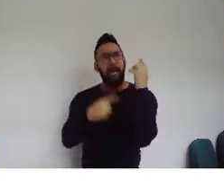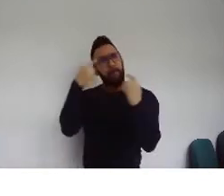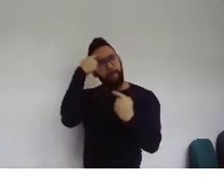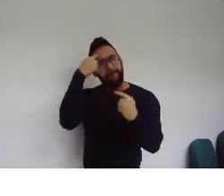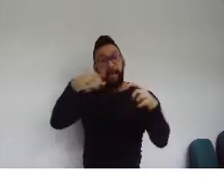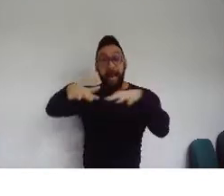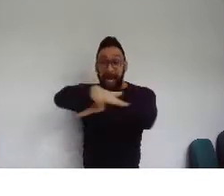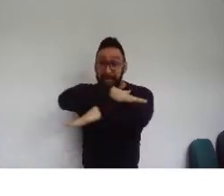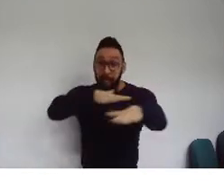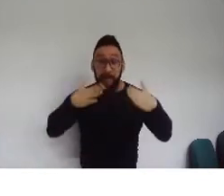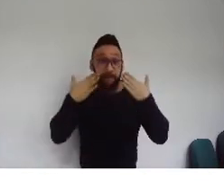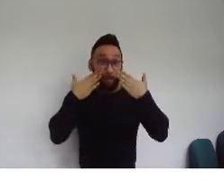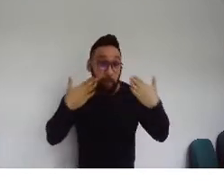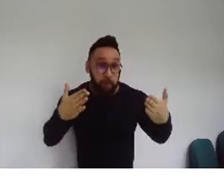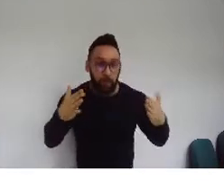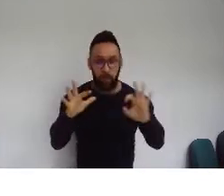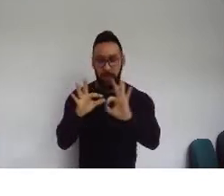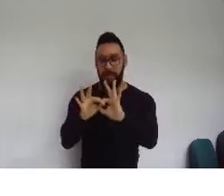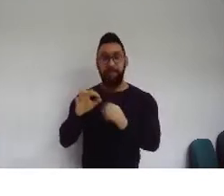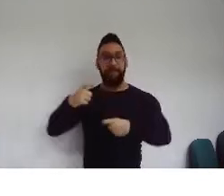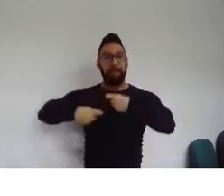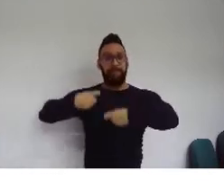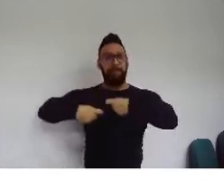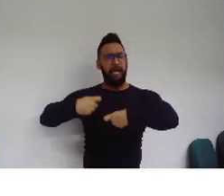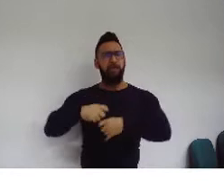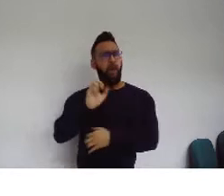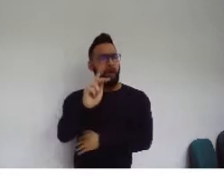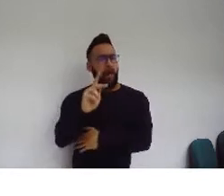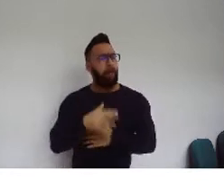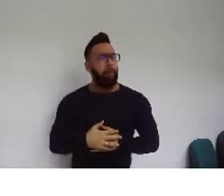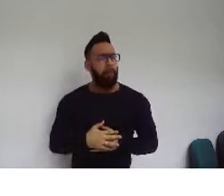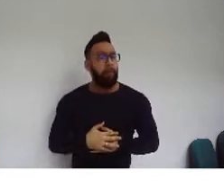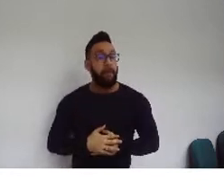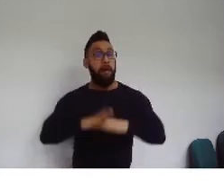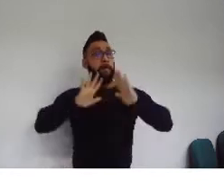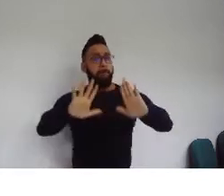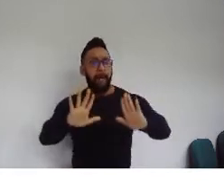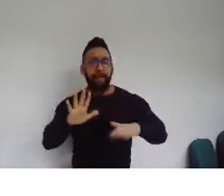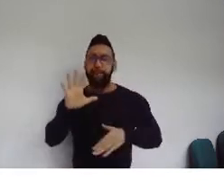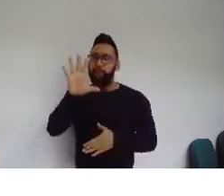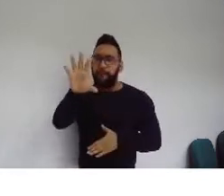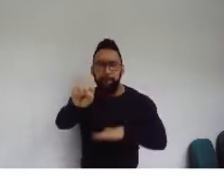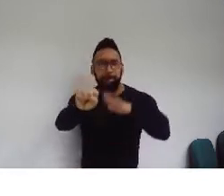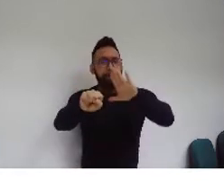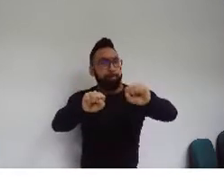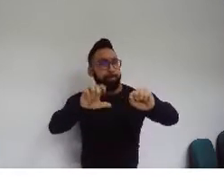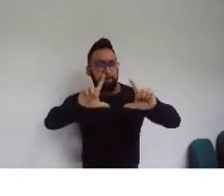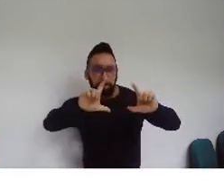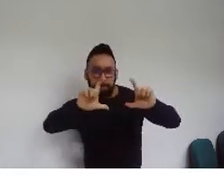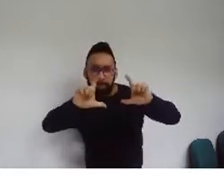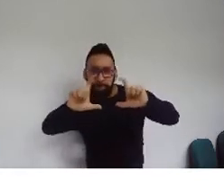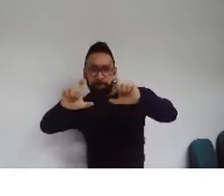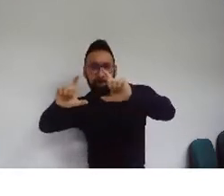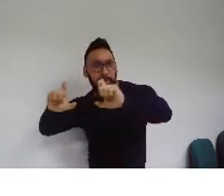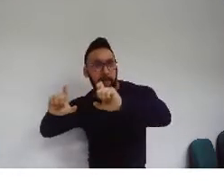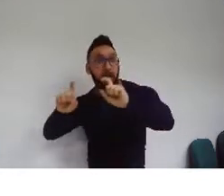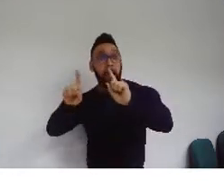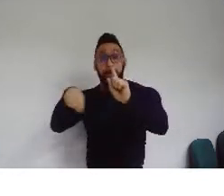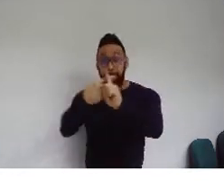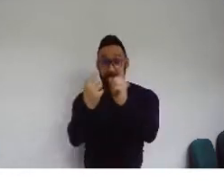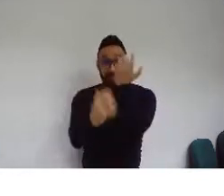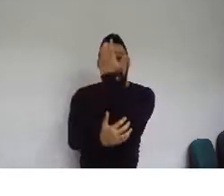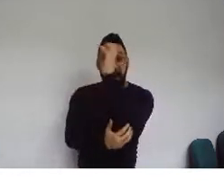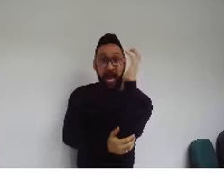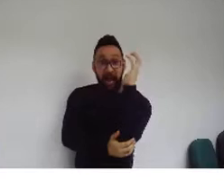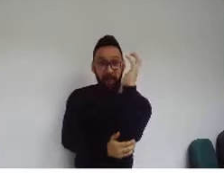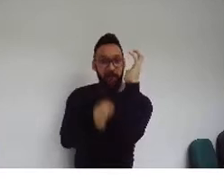já me referi, uma zona moral diferenciada, em oposição à quantidade enorme de prédios altos e